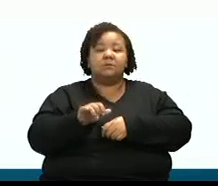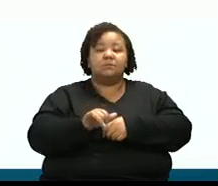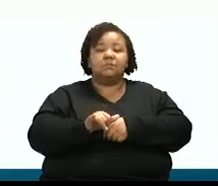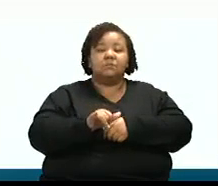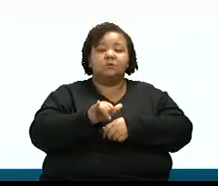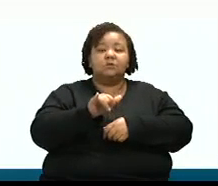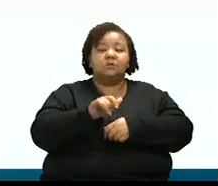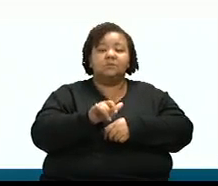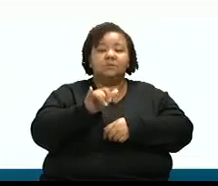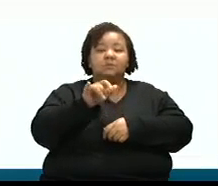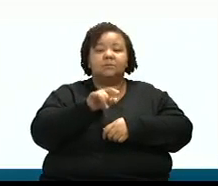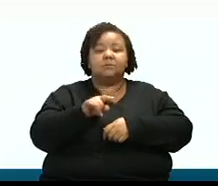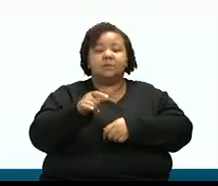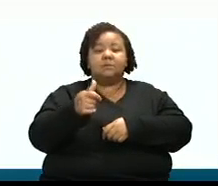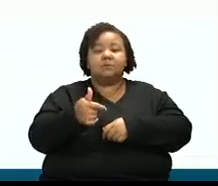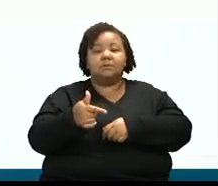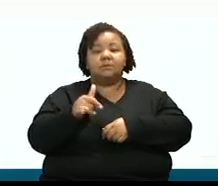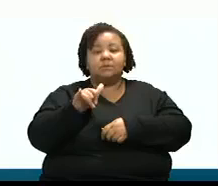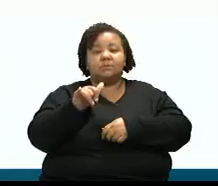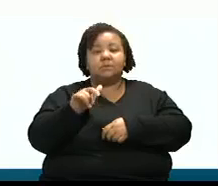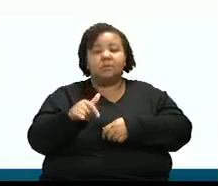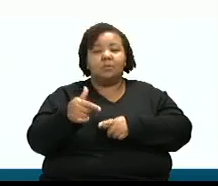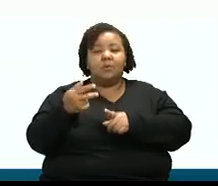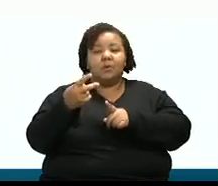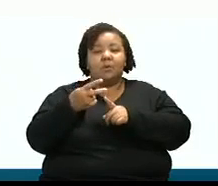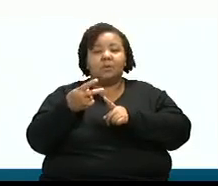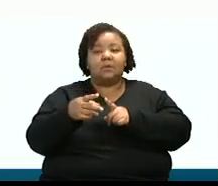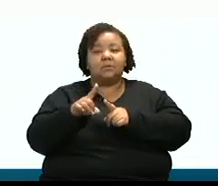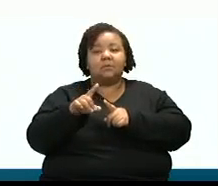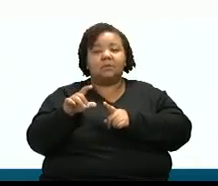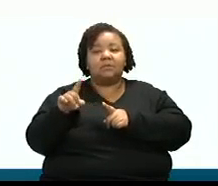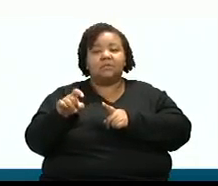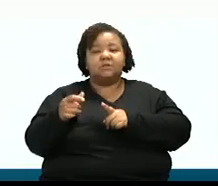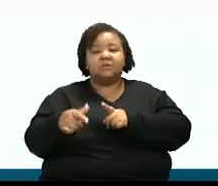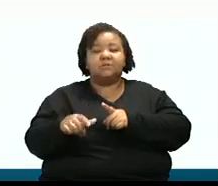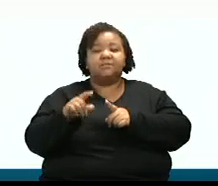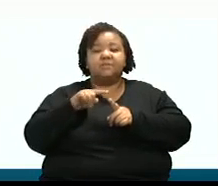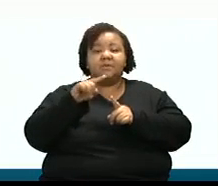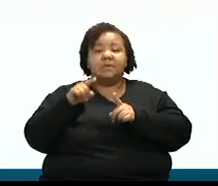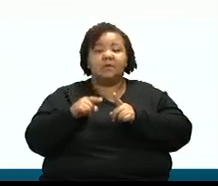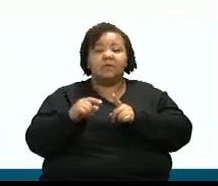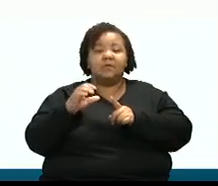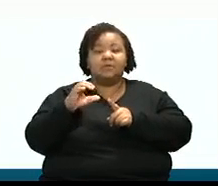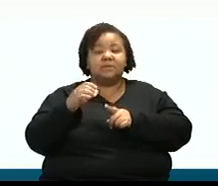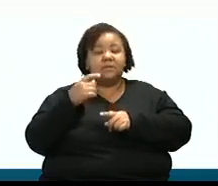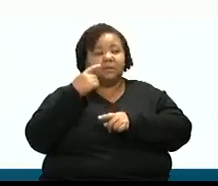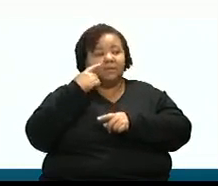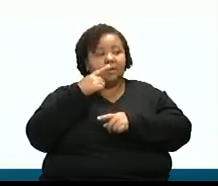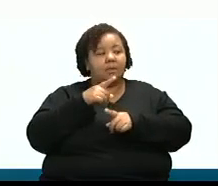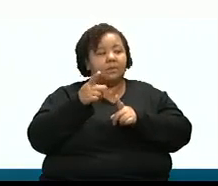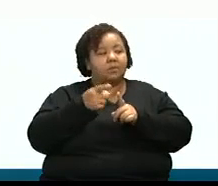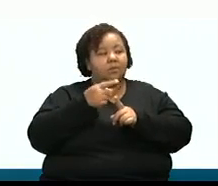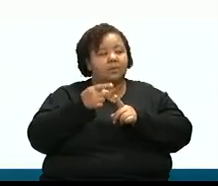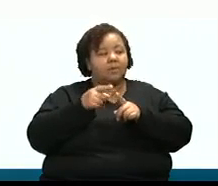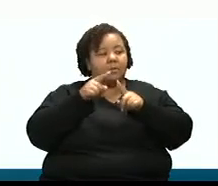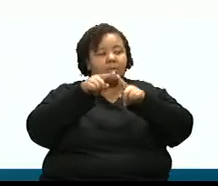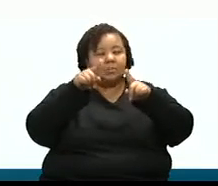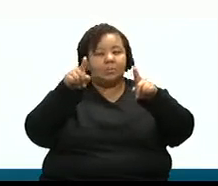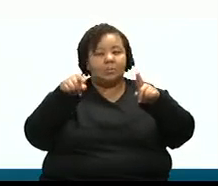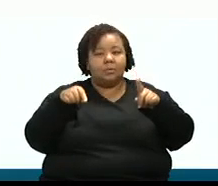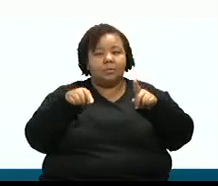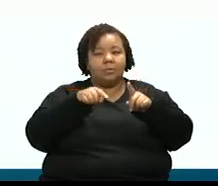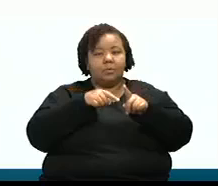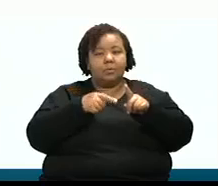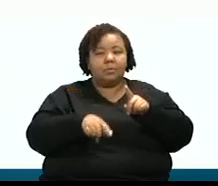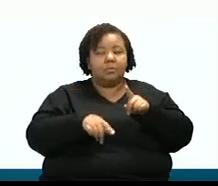dy menos y² dx sobre a curva C, que é esse quadrado no primeiro quadrante, limitado